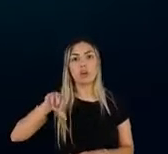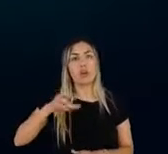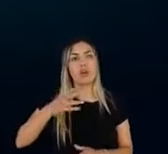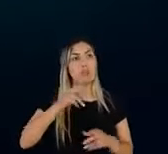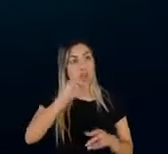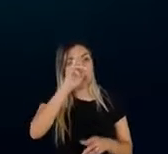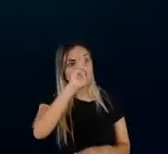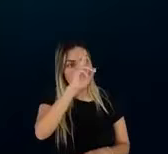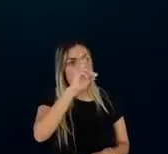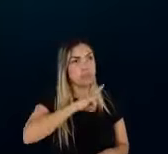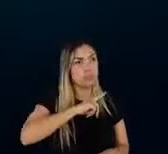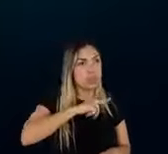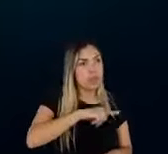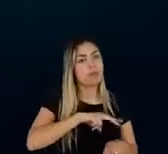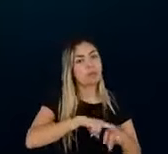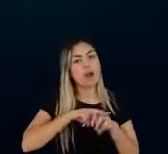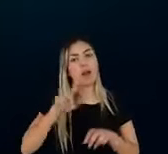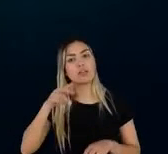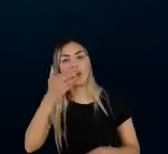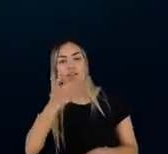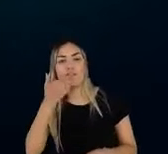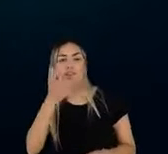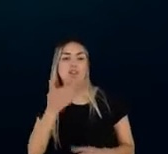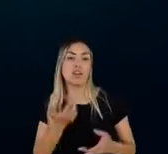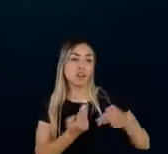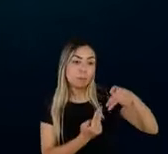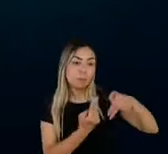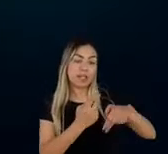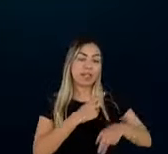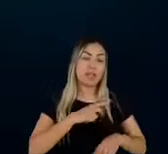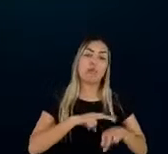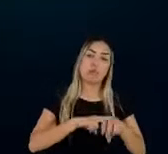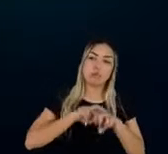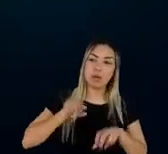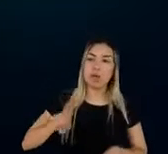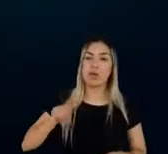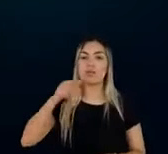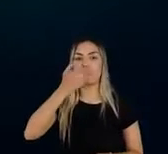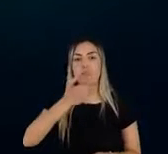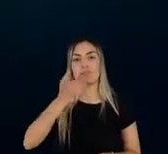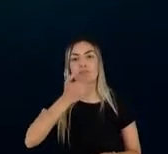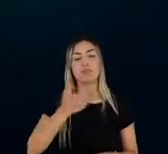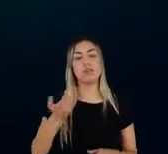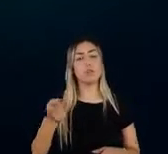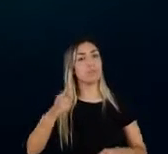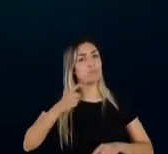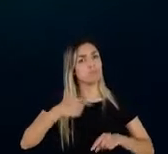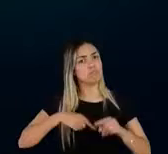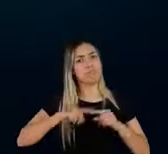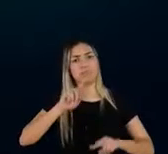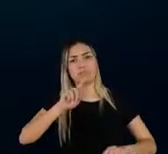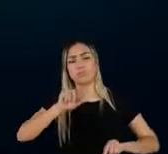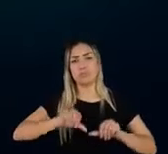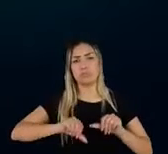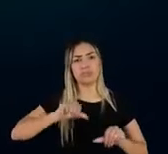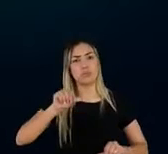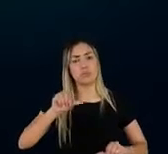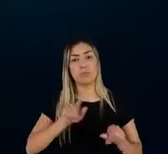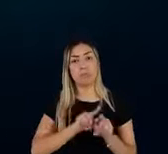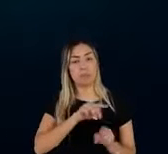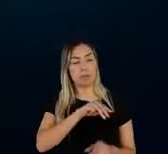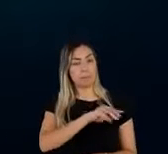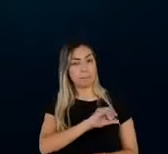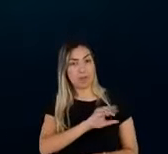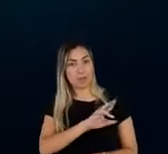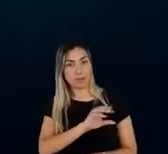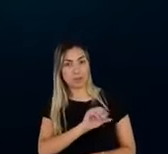existe nem o bem que talvez causa do iPhone e a gente sabe que uma mudança foi profunda e a própria Microsoft levou alguns anos para